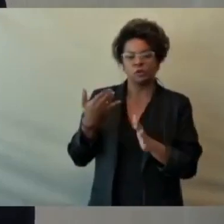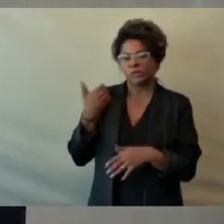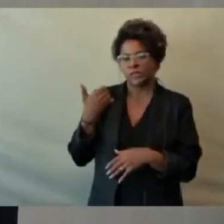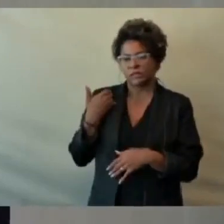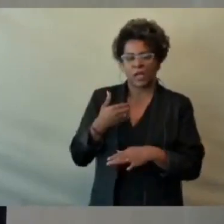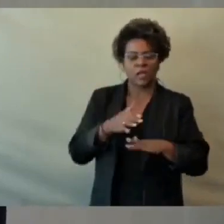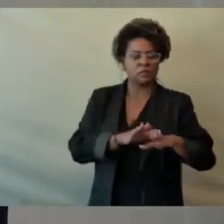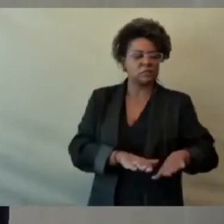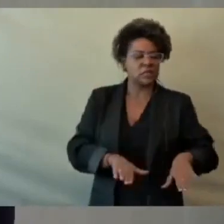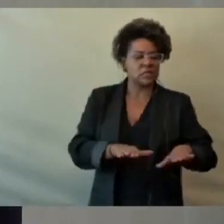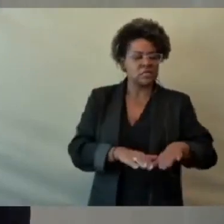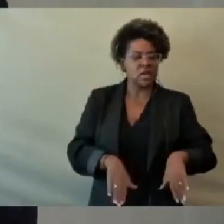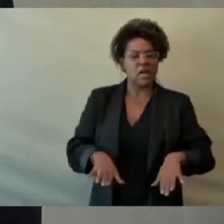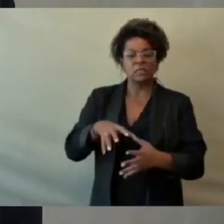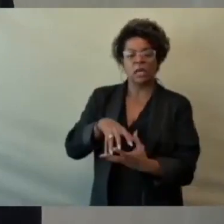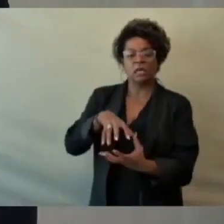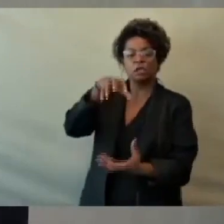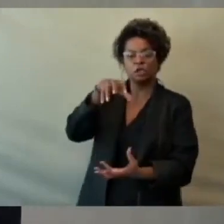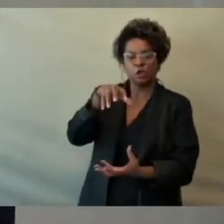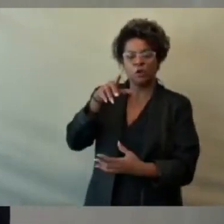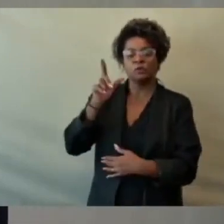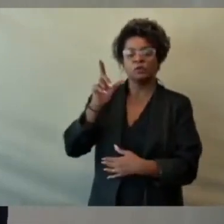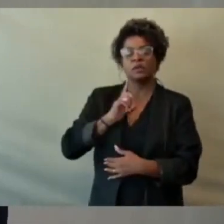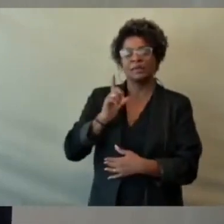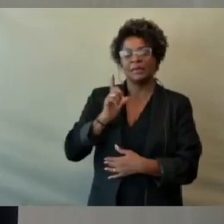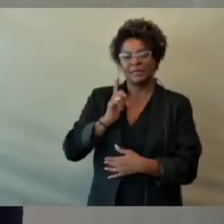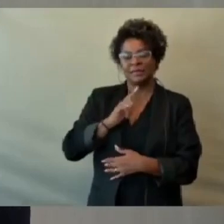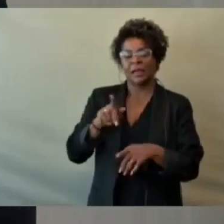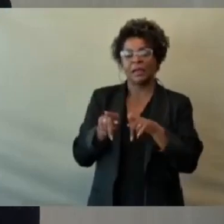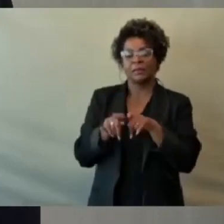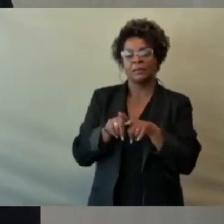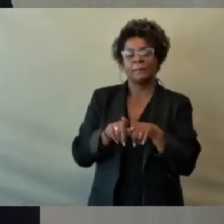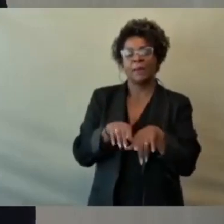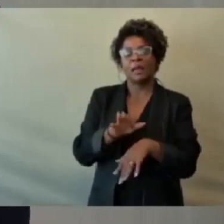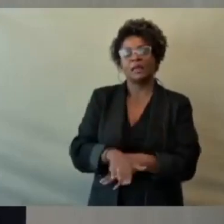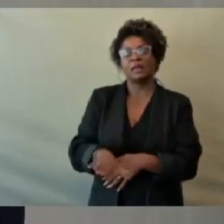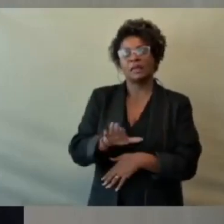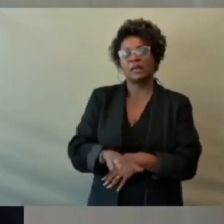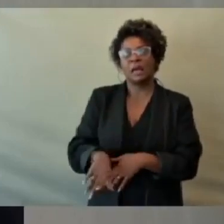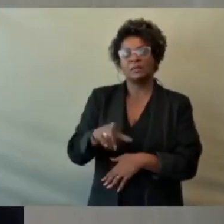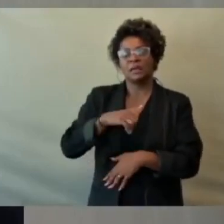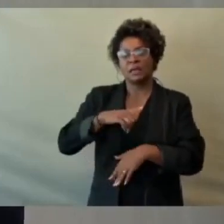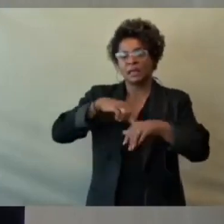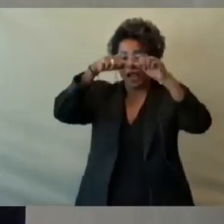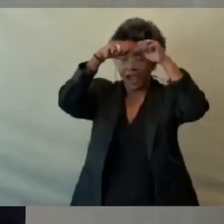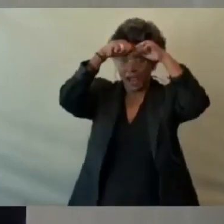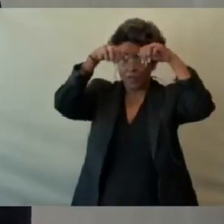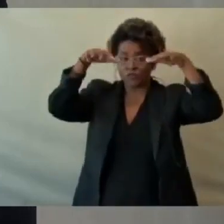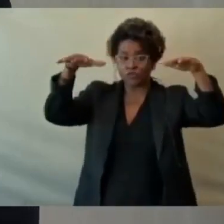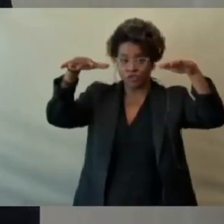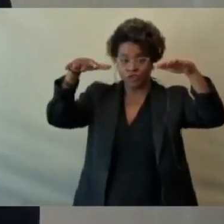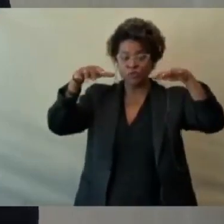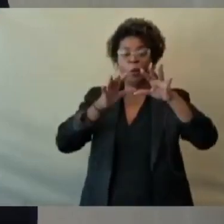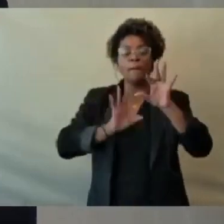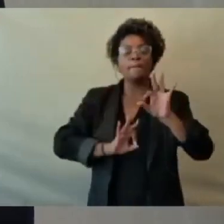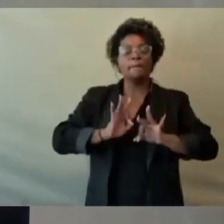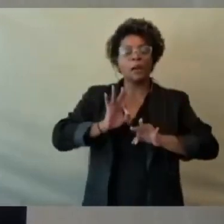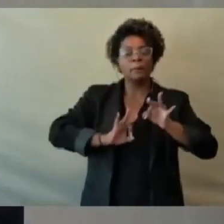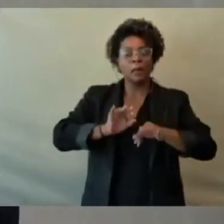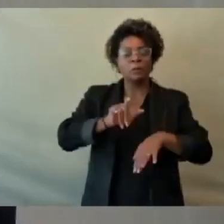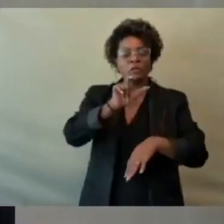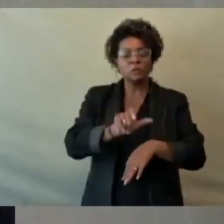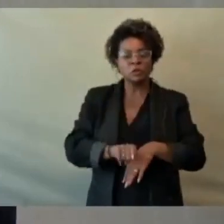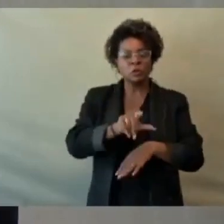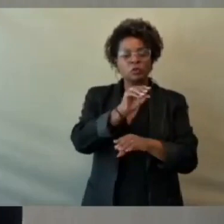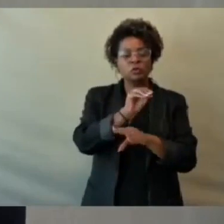temos crianças autistas também que nós preparamos nossos cuidadores para trabalhar com a parte do idoso e com a